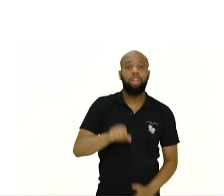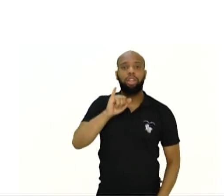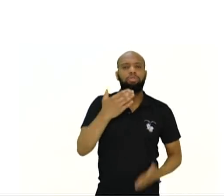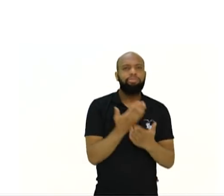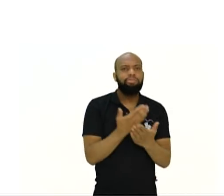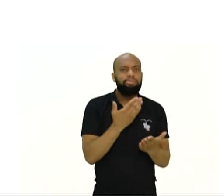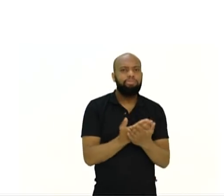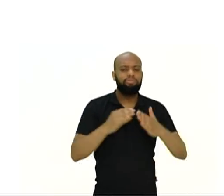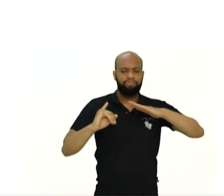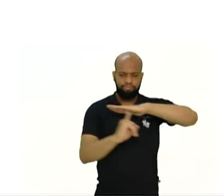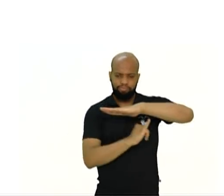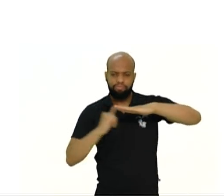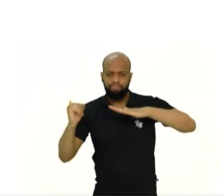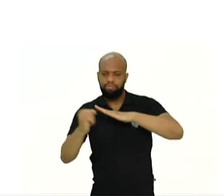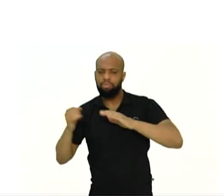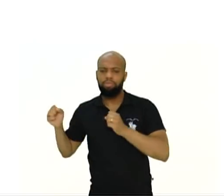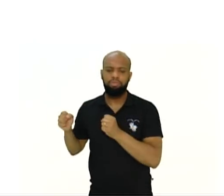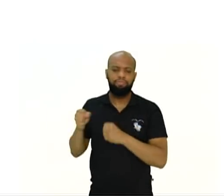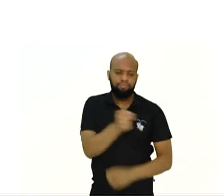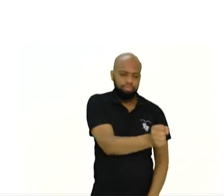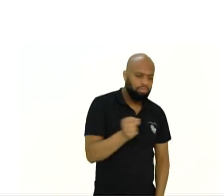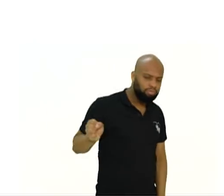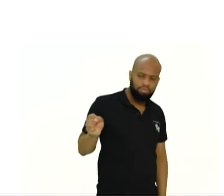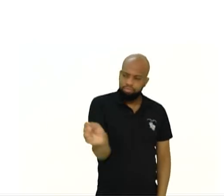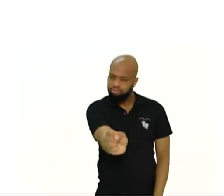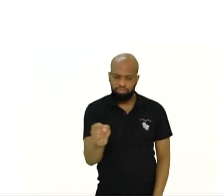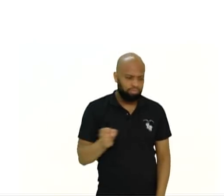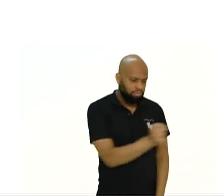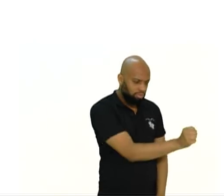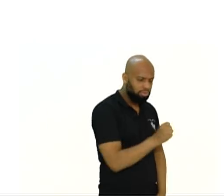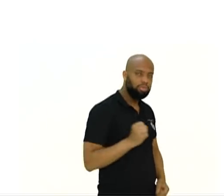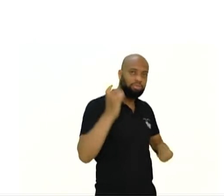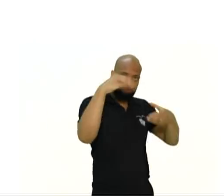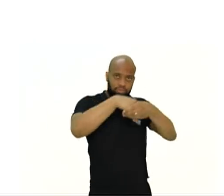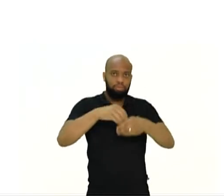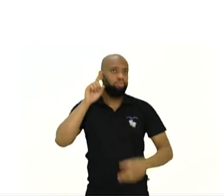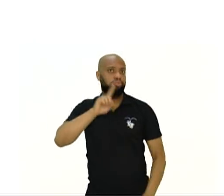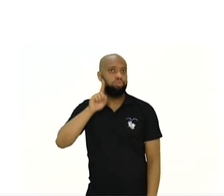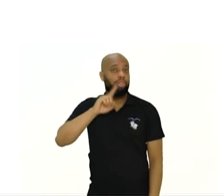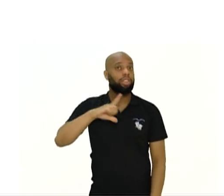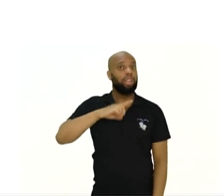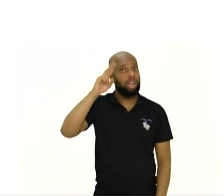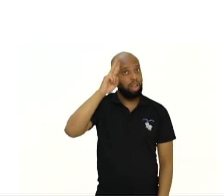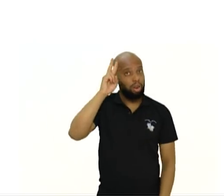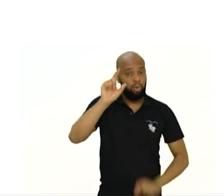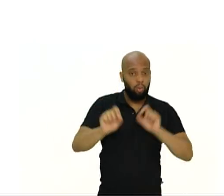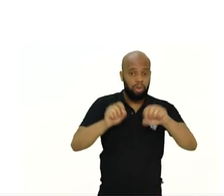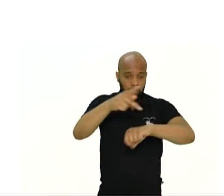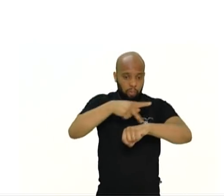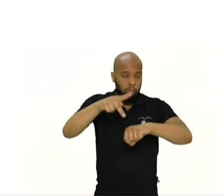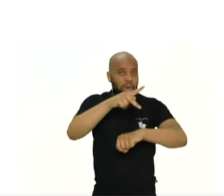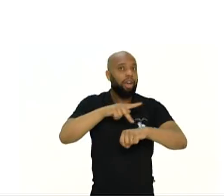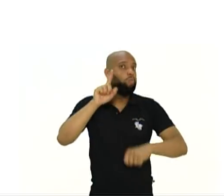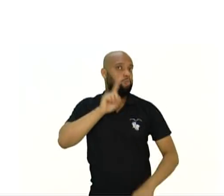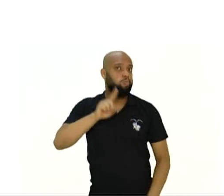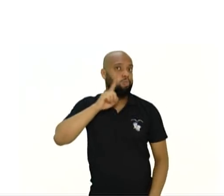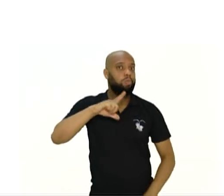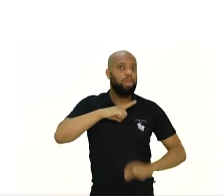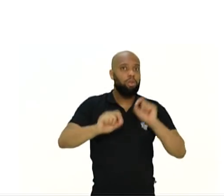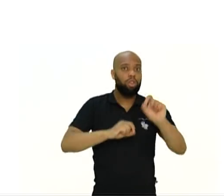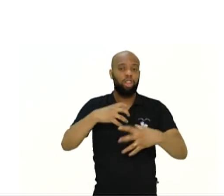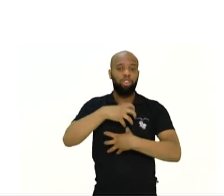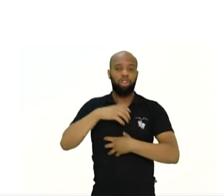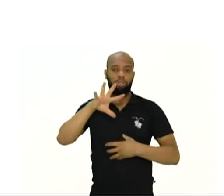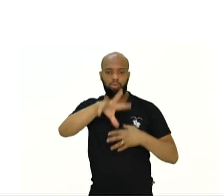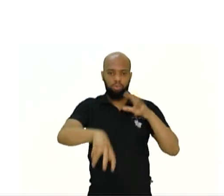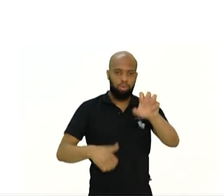fala de industrialização nos Estados Unidos, a gente tem que lembrar que aquele país, ele passou por um processo de colonização,